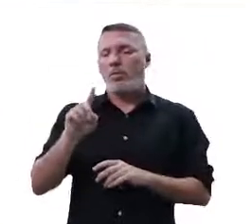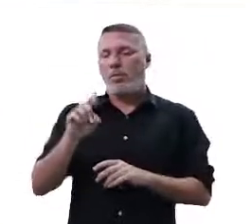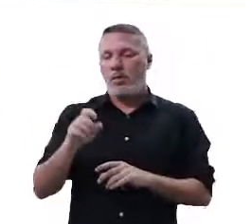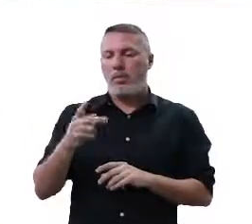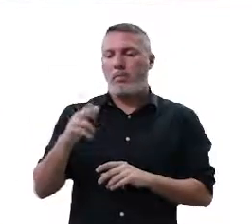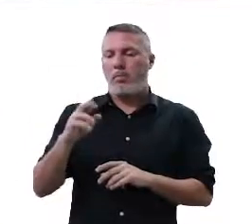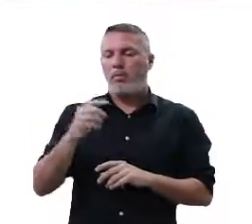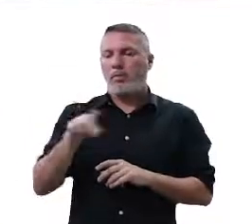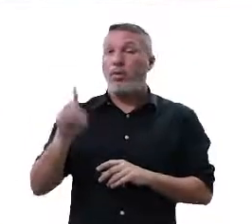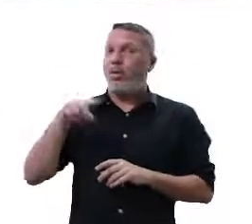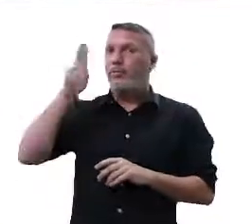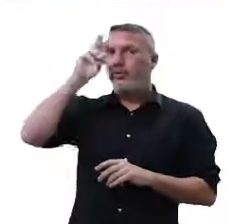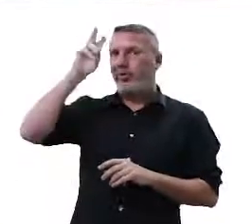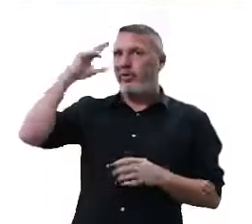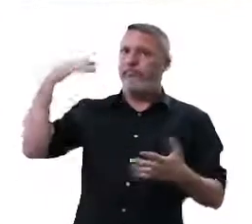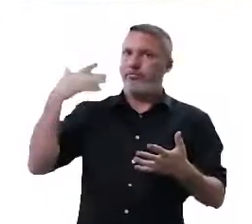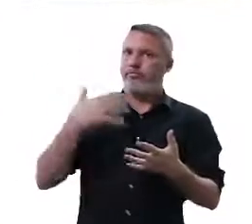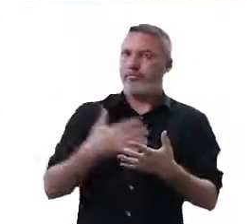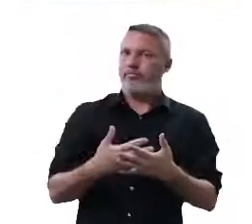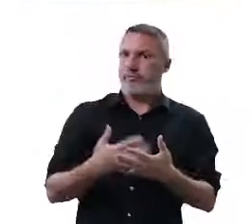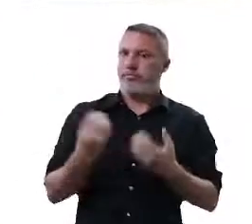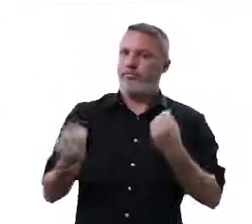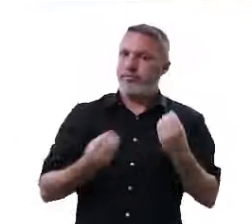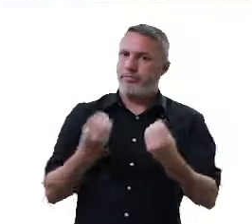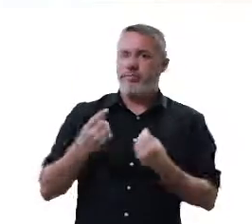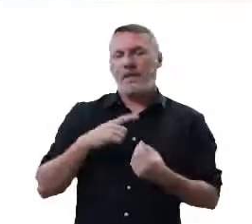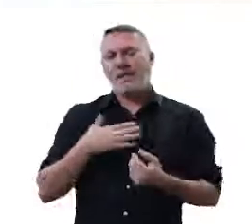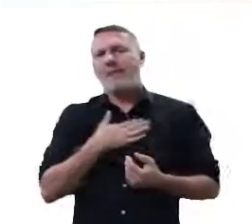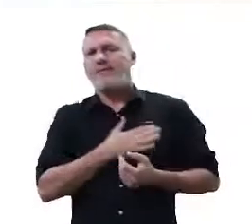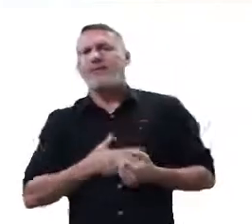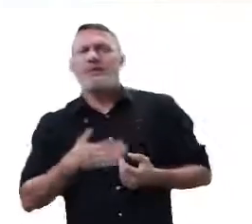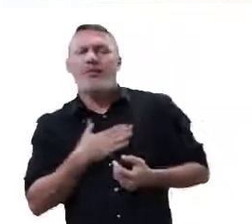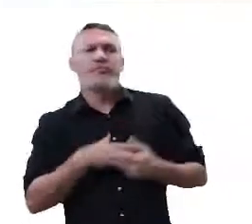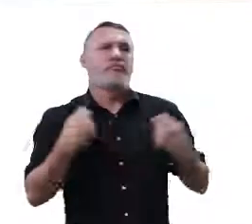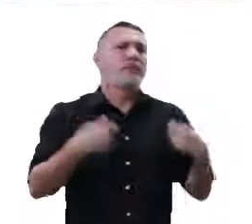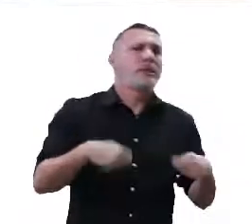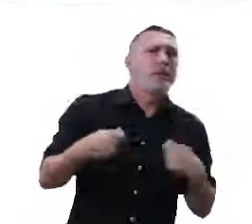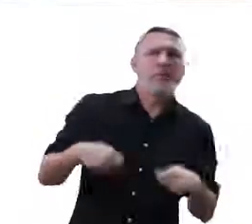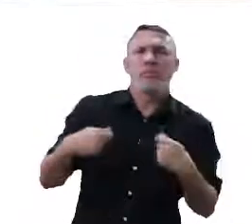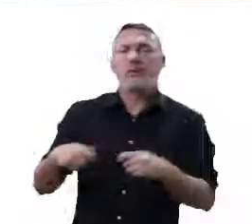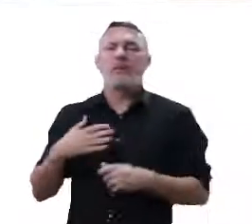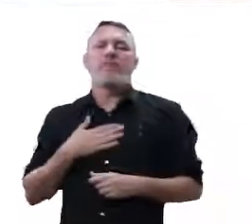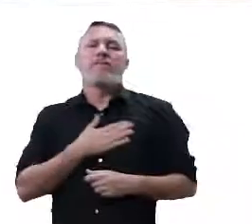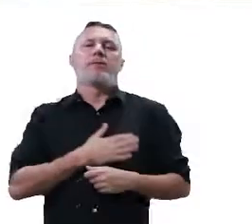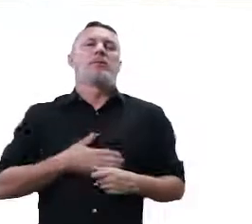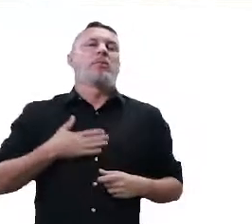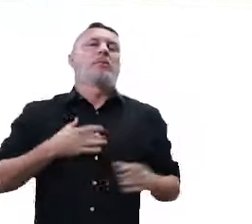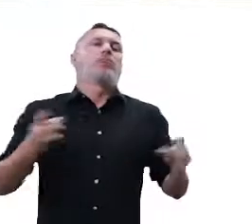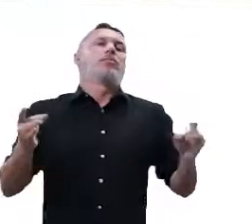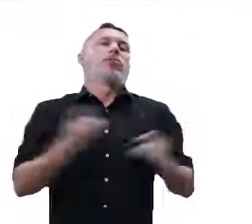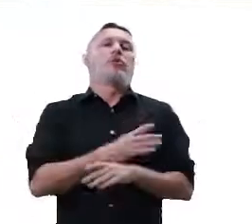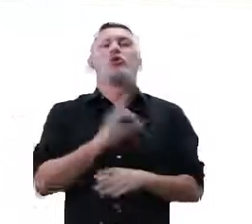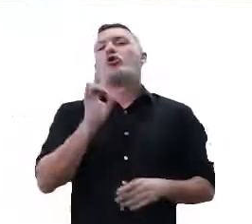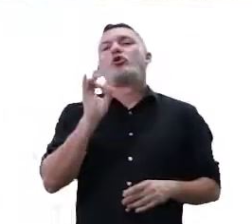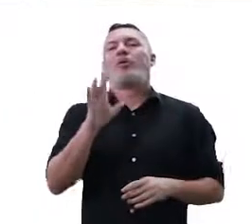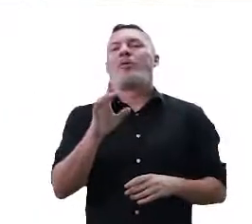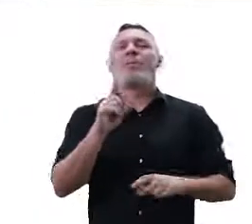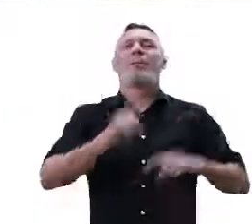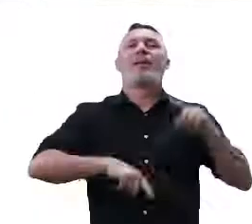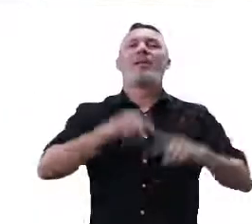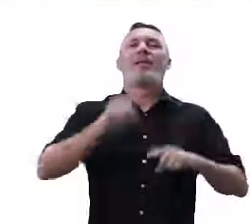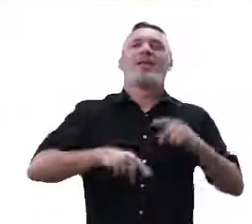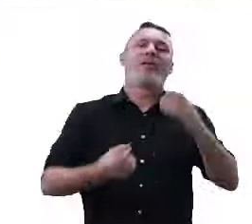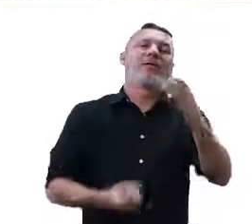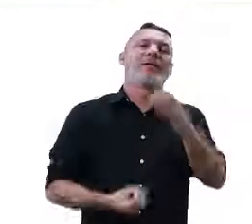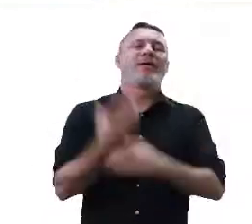de produção. Então, é uma forma histórica de satisfação dessas necessidades. Não é